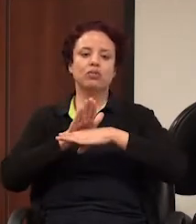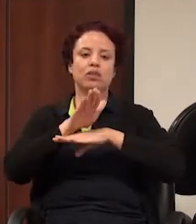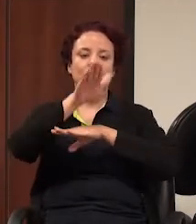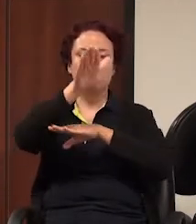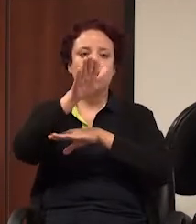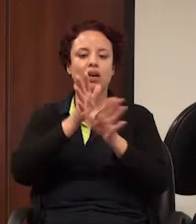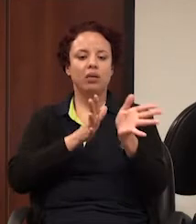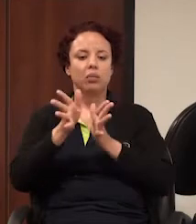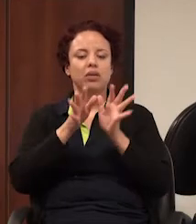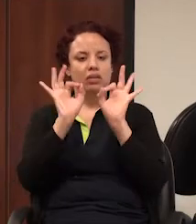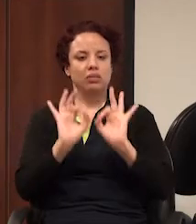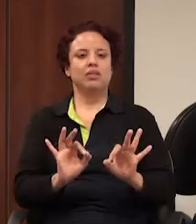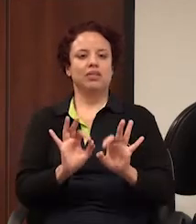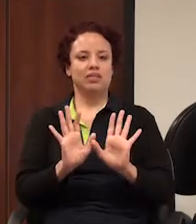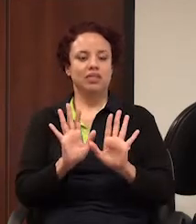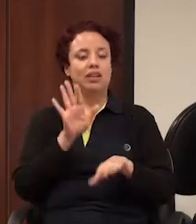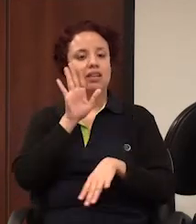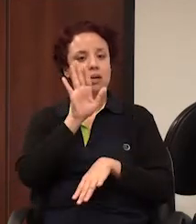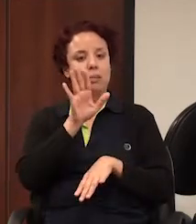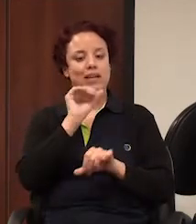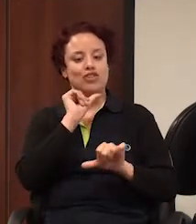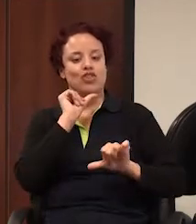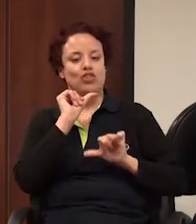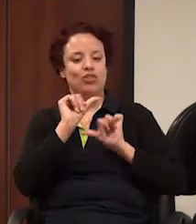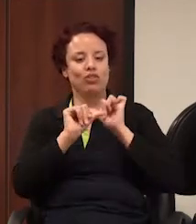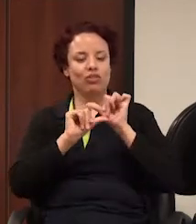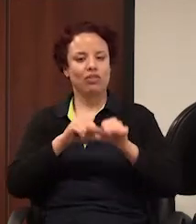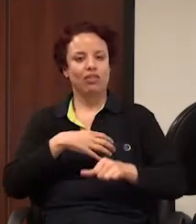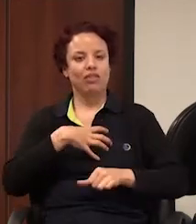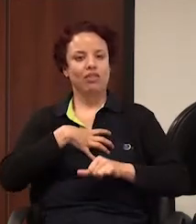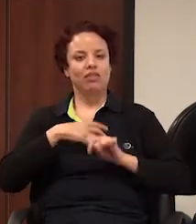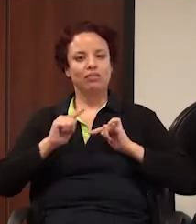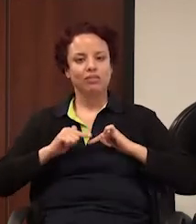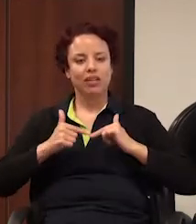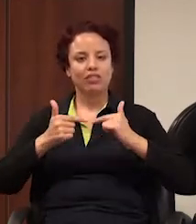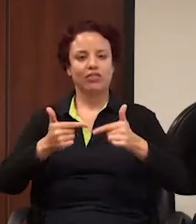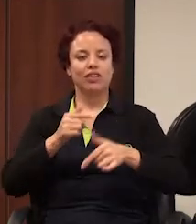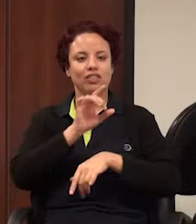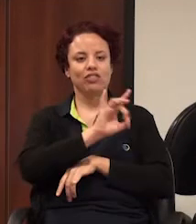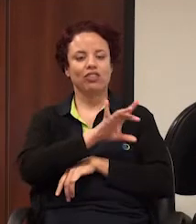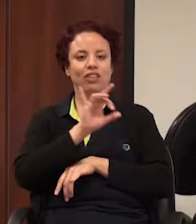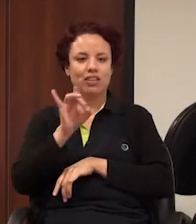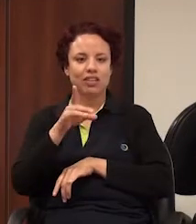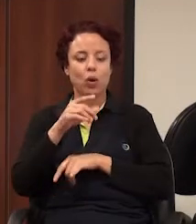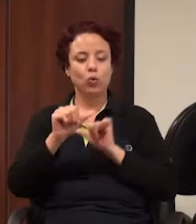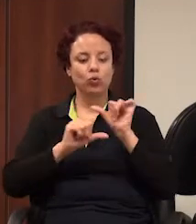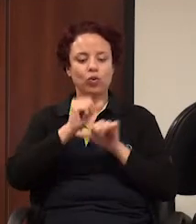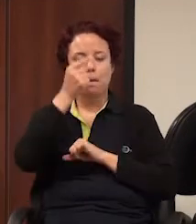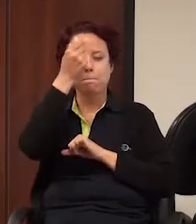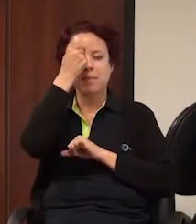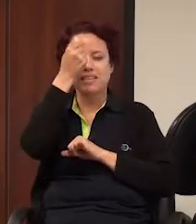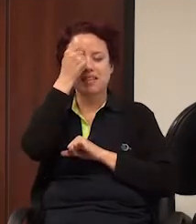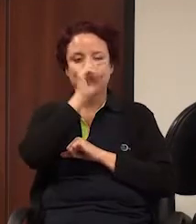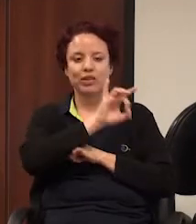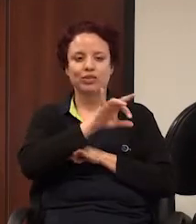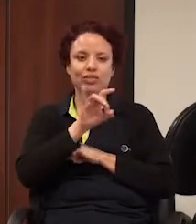um acesso adequado. Né? Mas o mudar a pedra íntima de cada um, o pensar, né, até nessa